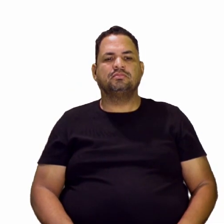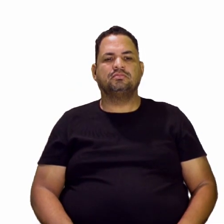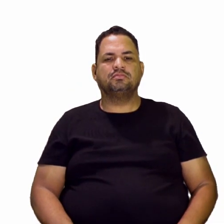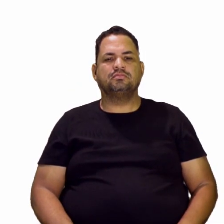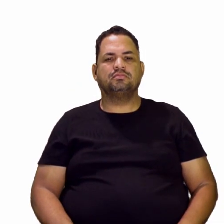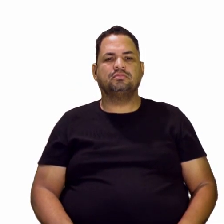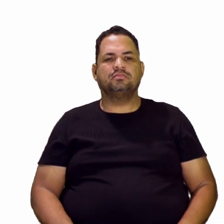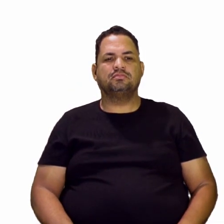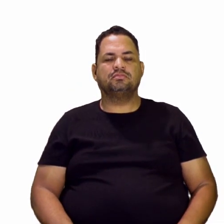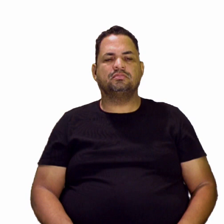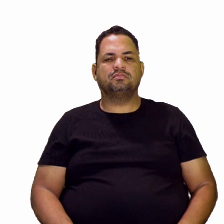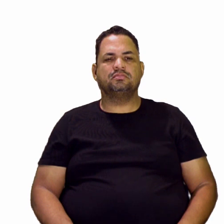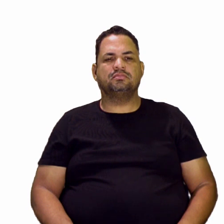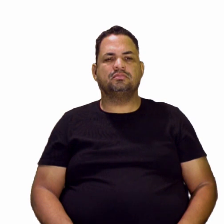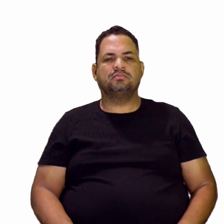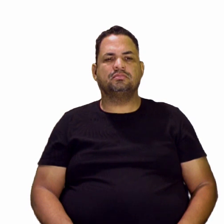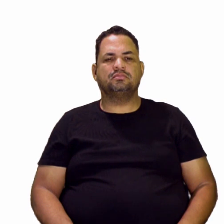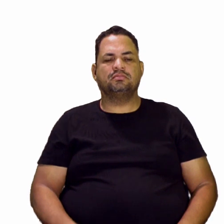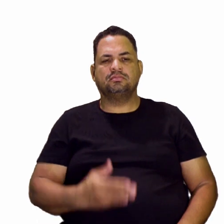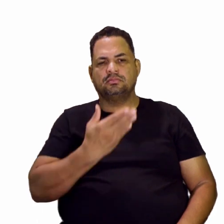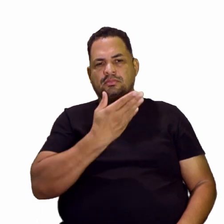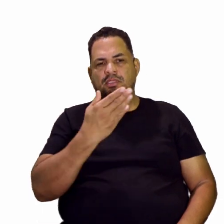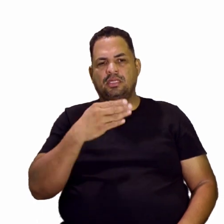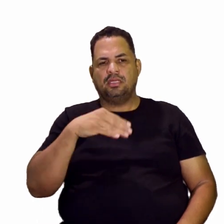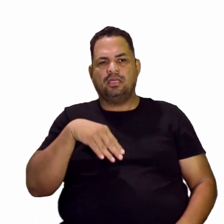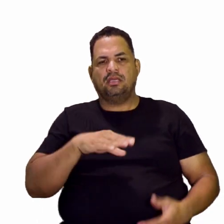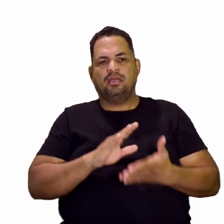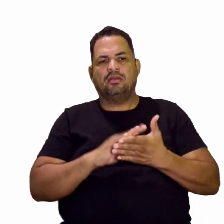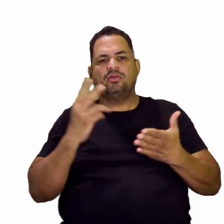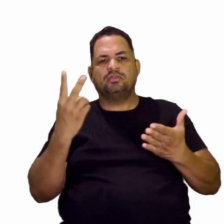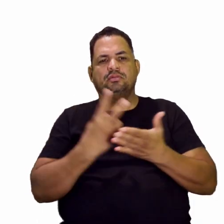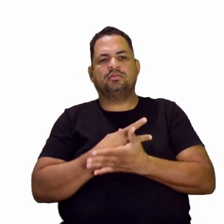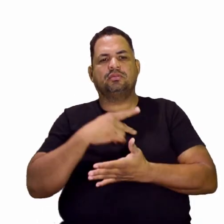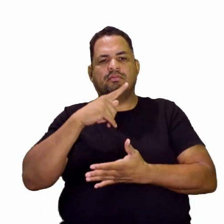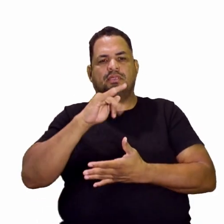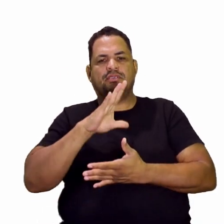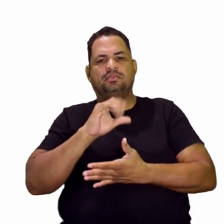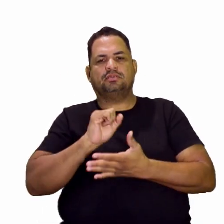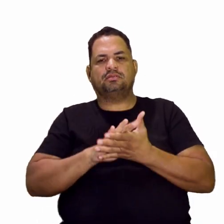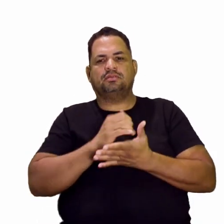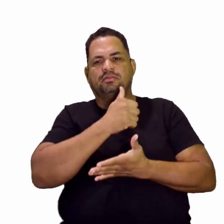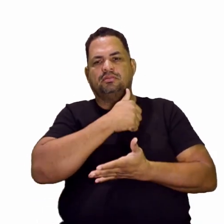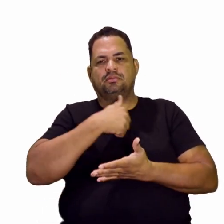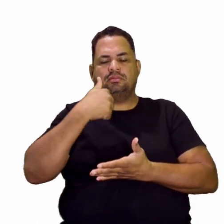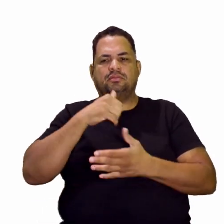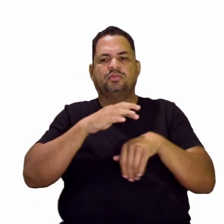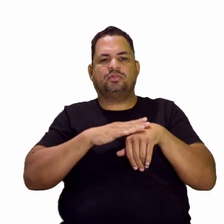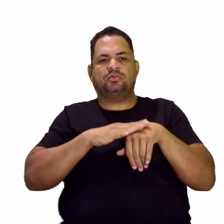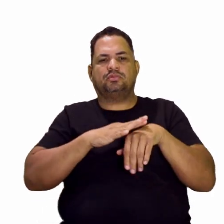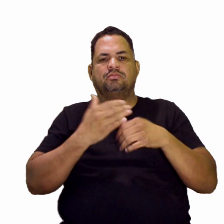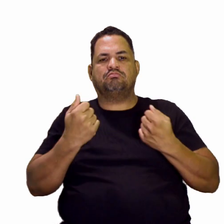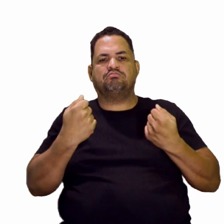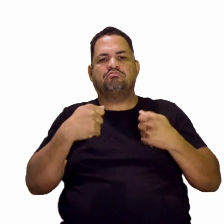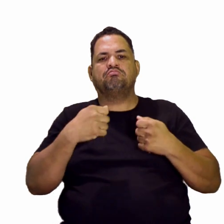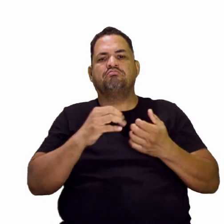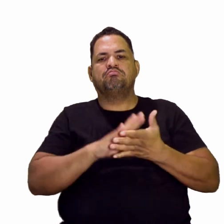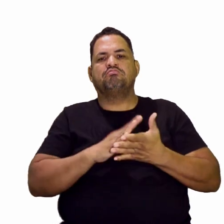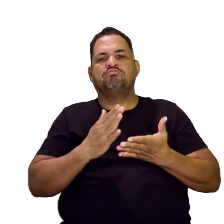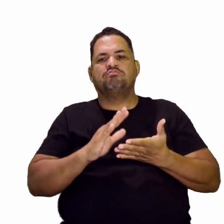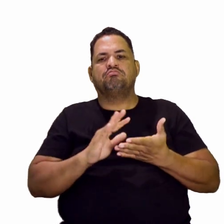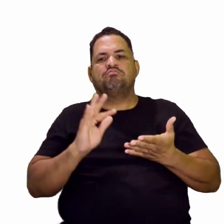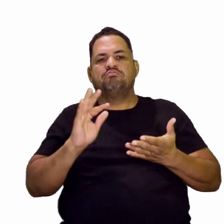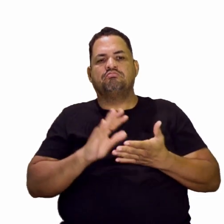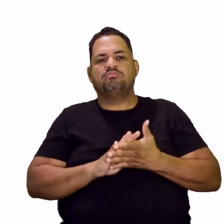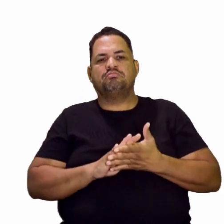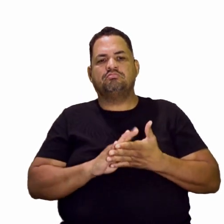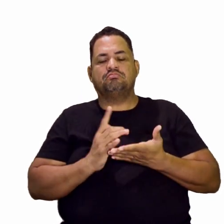tela. Efeito placebo, então, é a melhora que os doentes podem apresentar, causada apenas pelo